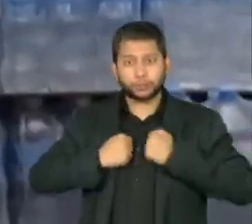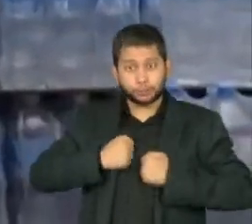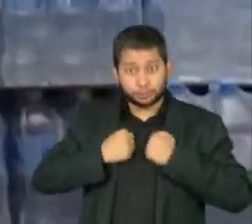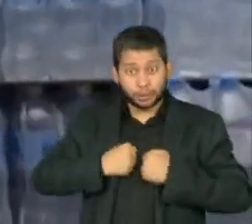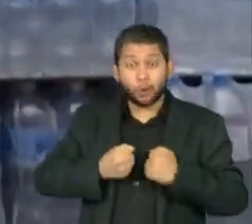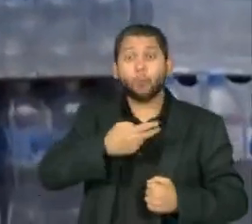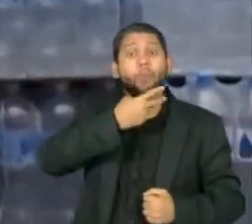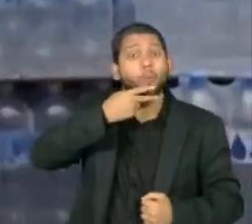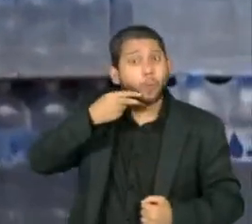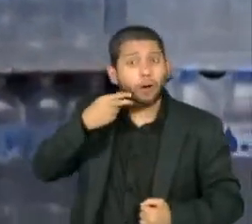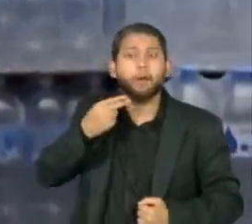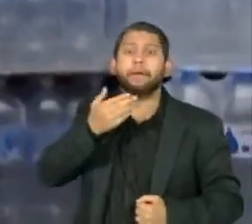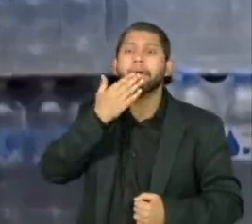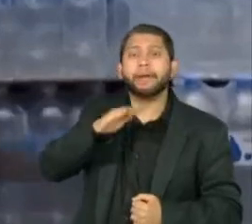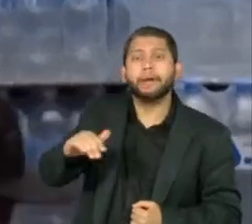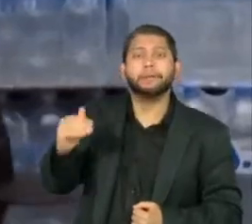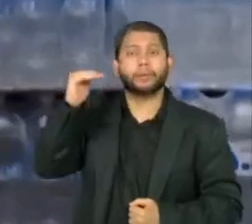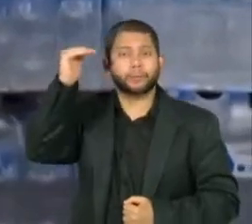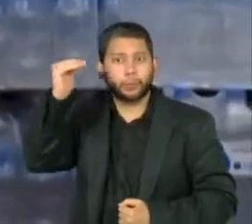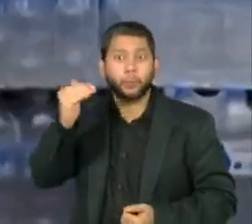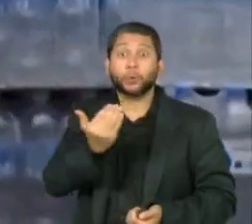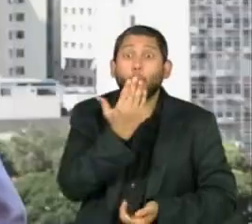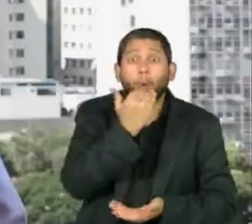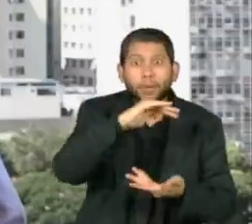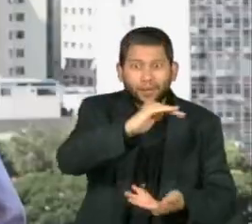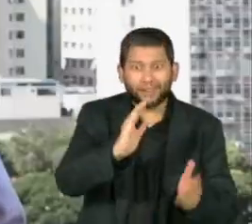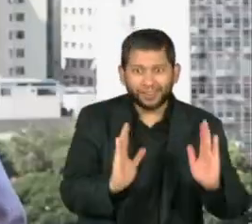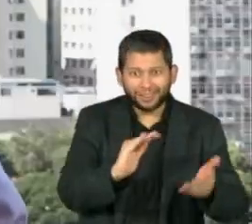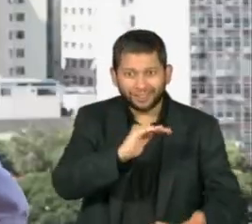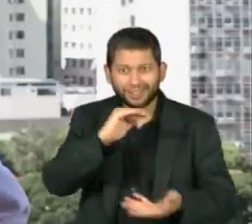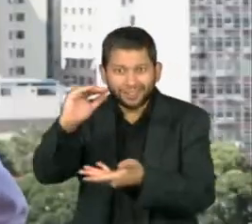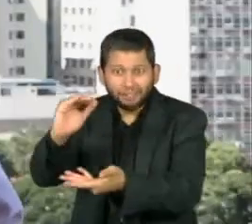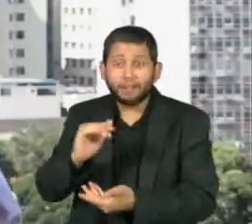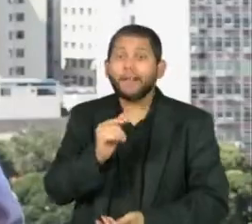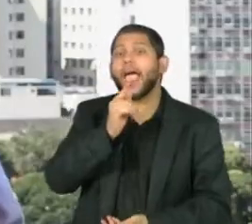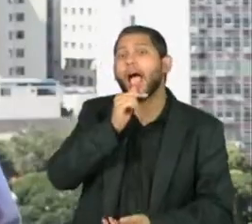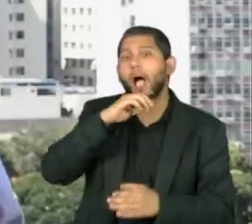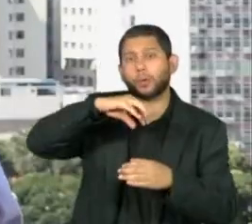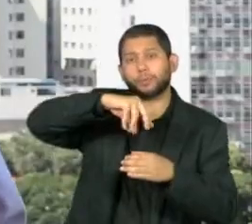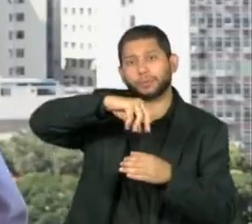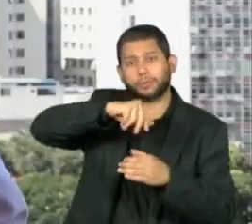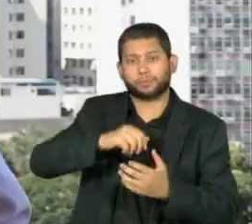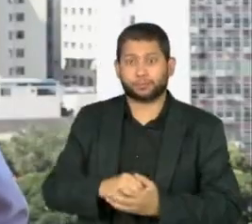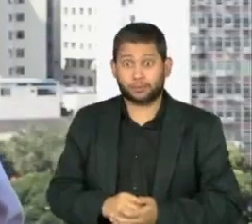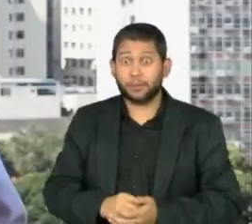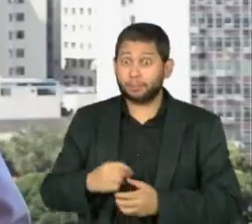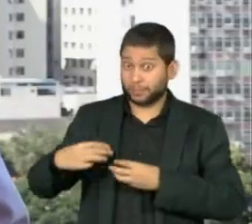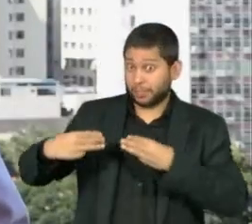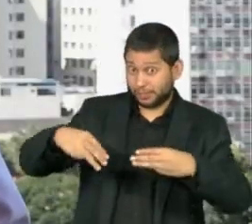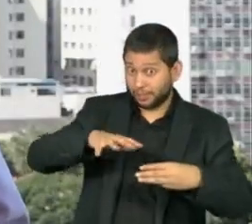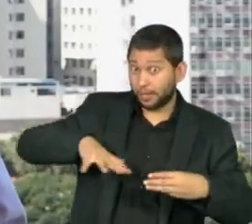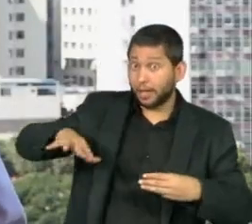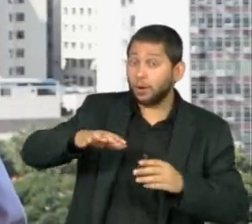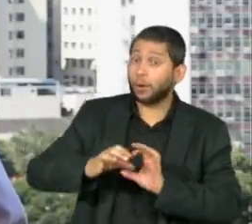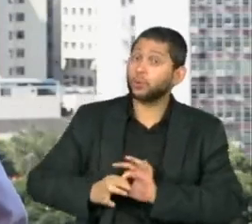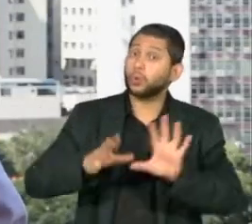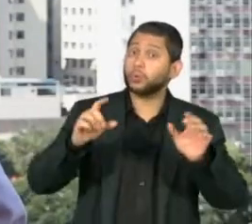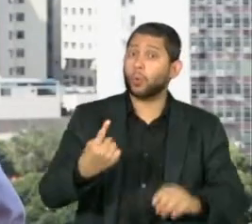infantil e adulta, cestas básicas e água mineral. O Ministério de Desenvolvimento Regional autorizou a liberação